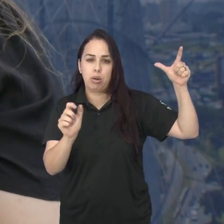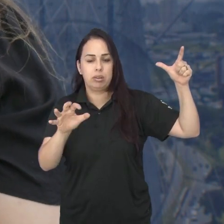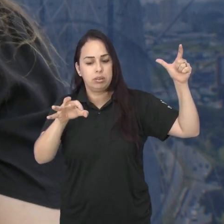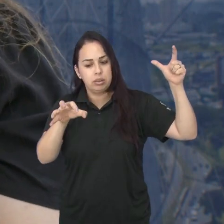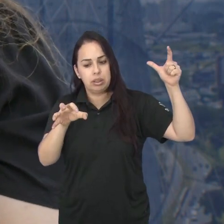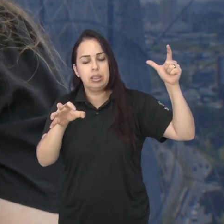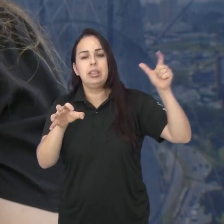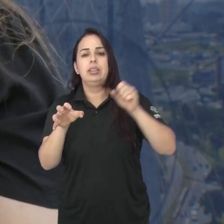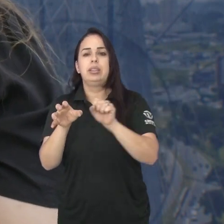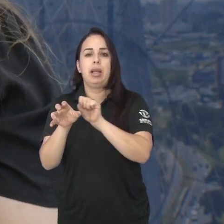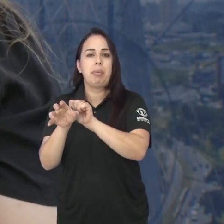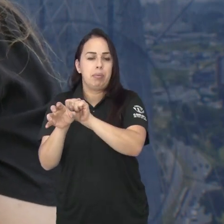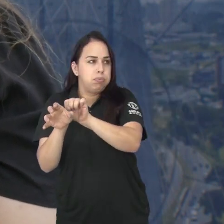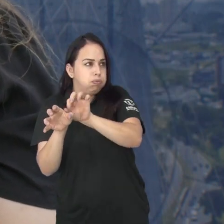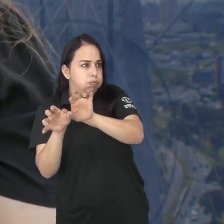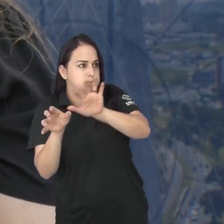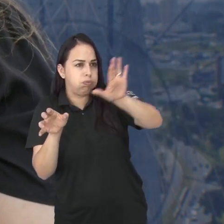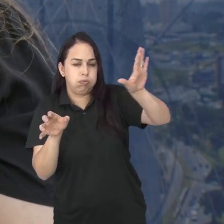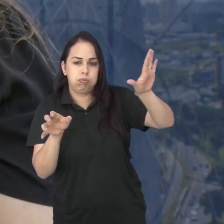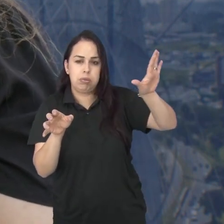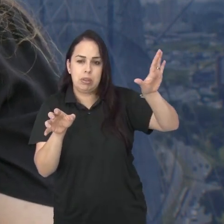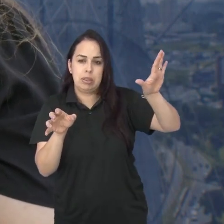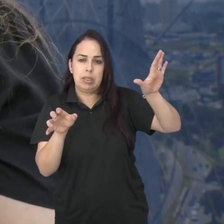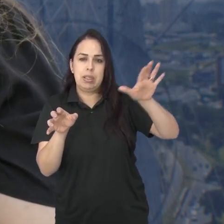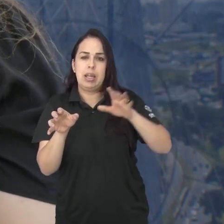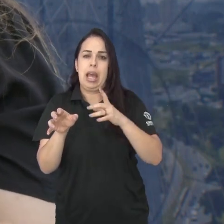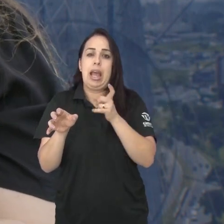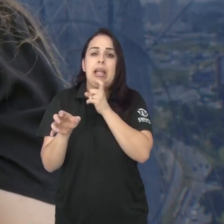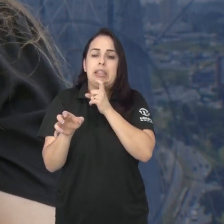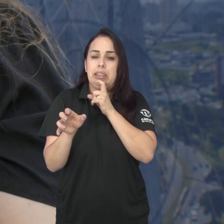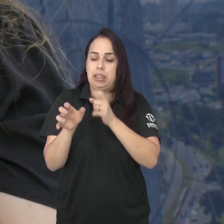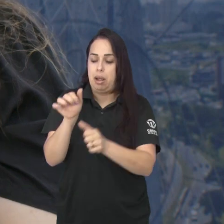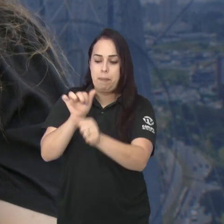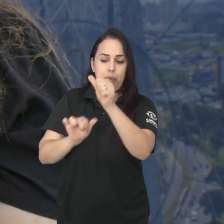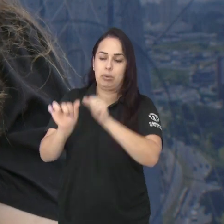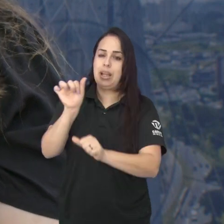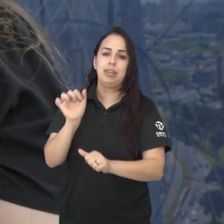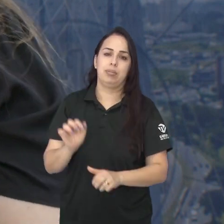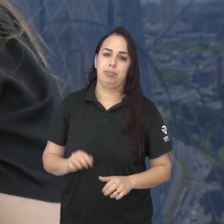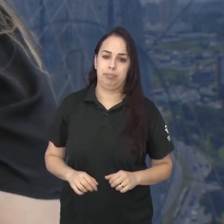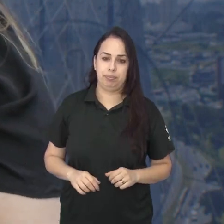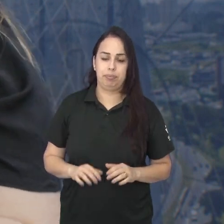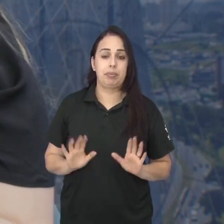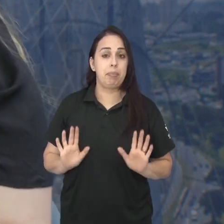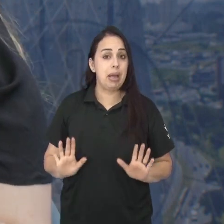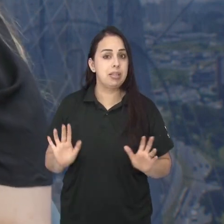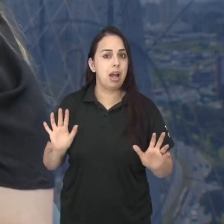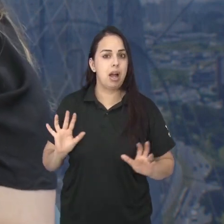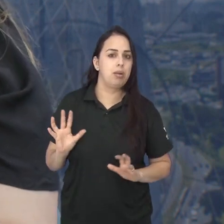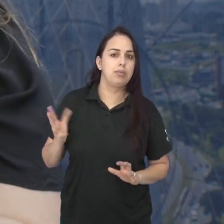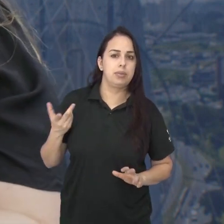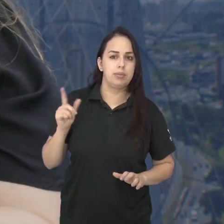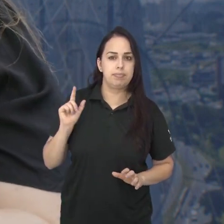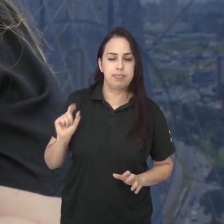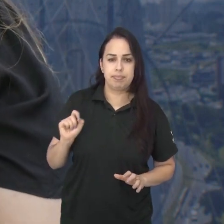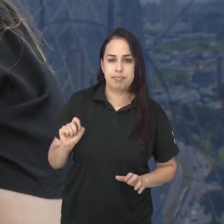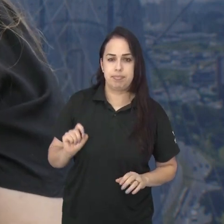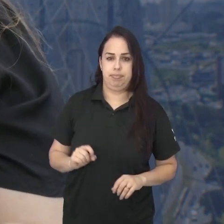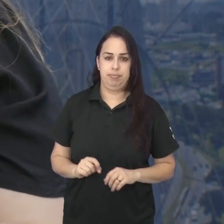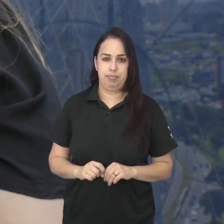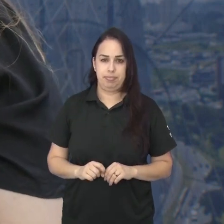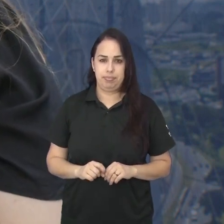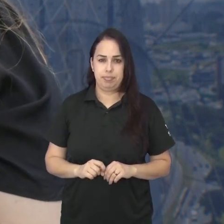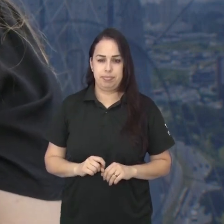deixa sair muita radiação, né, ao ponto de resfriar muito a Terra. O que está acontecendo?